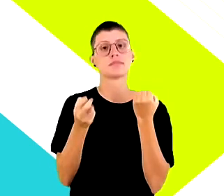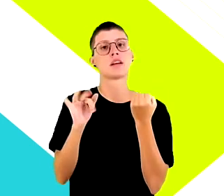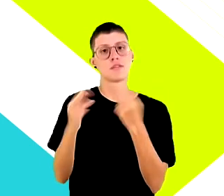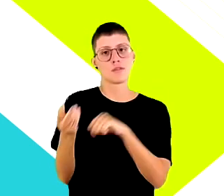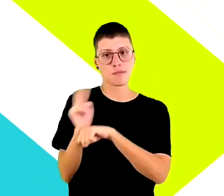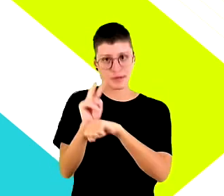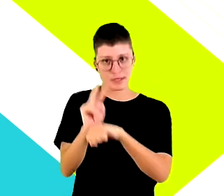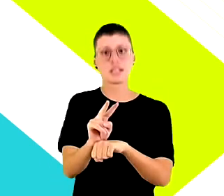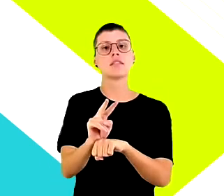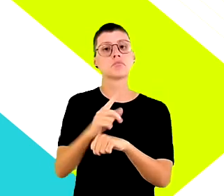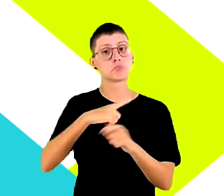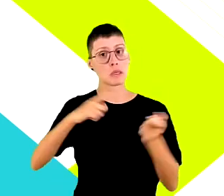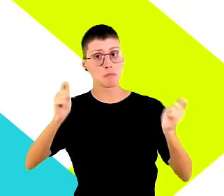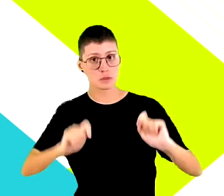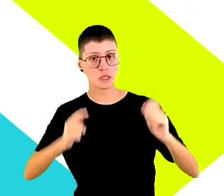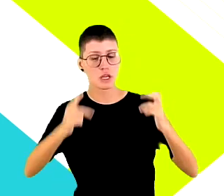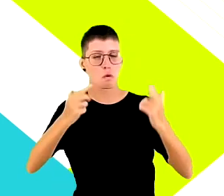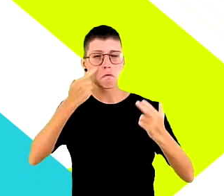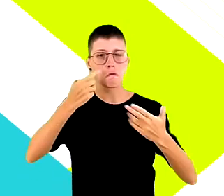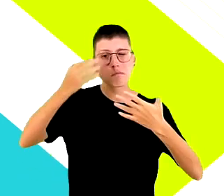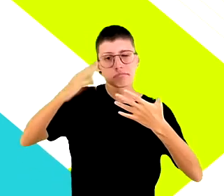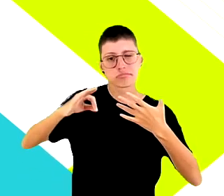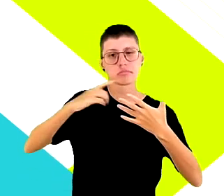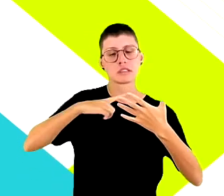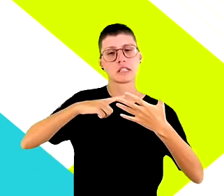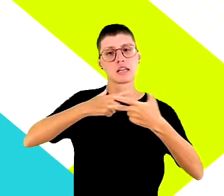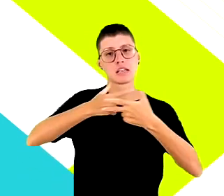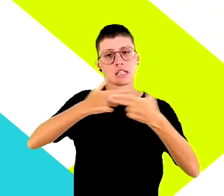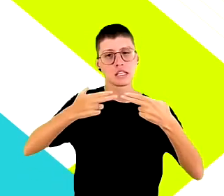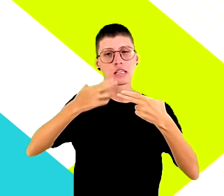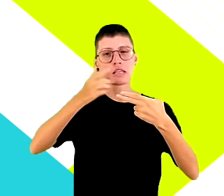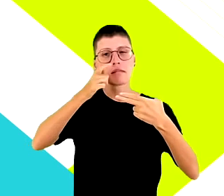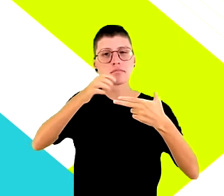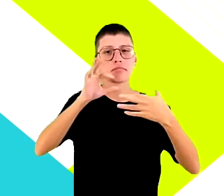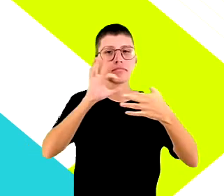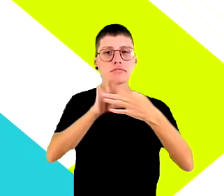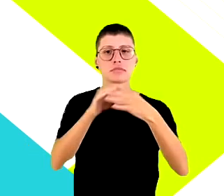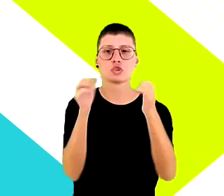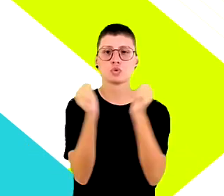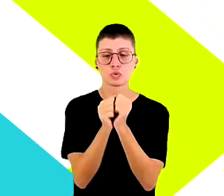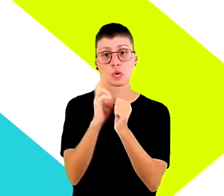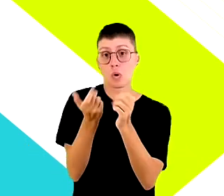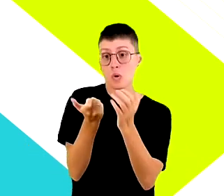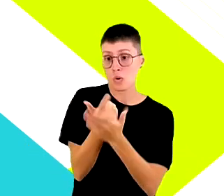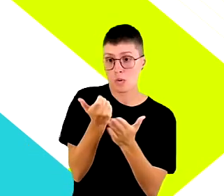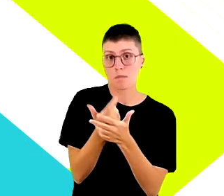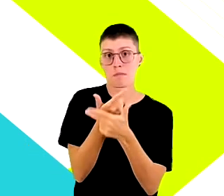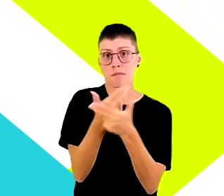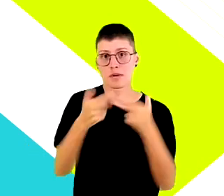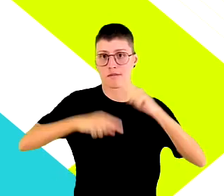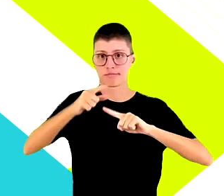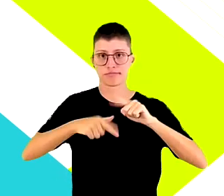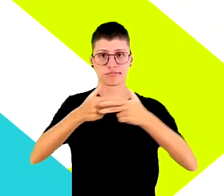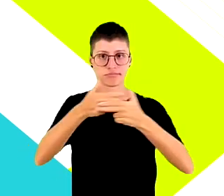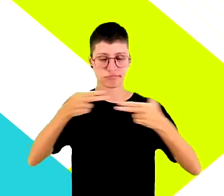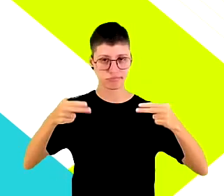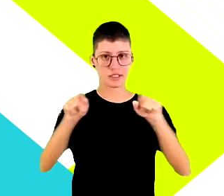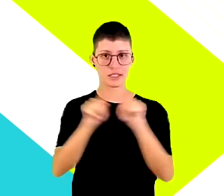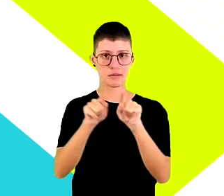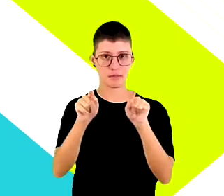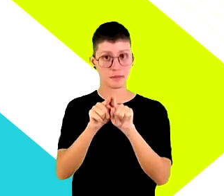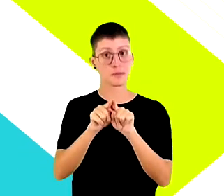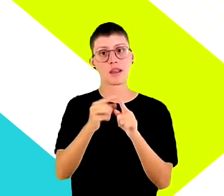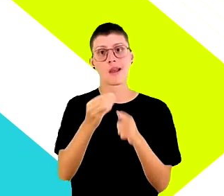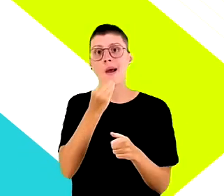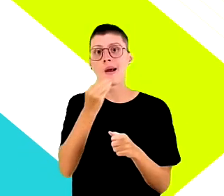tenho a possibilidade de checar se tem algum fundo interessado em emprestar no meu lugar ou comprar aquele recebível. Né. Então, a lógica é justamente